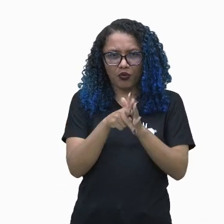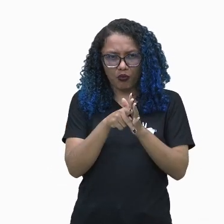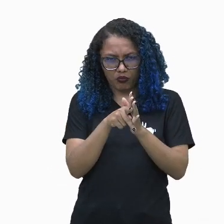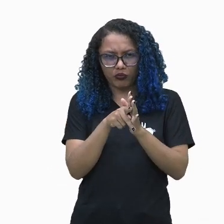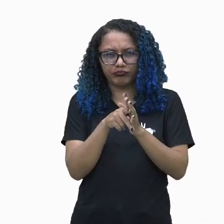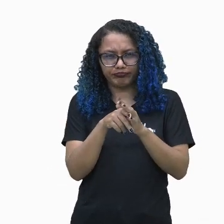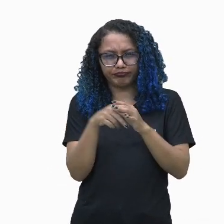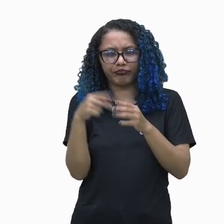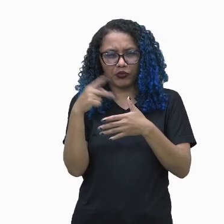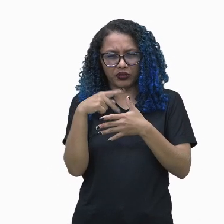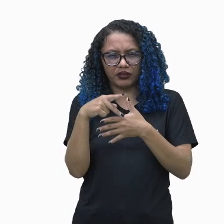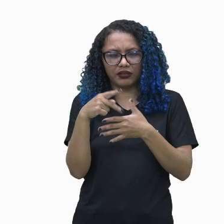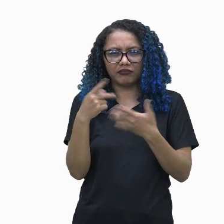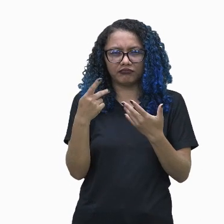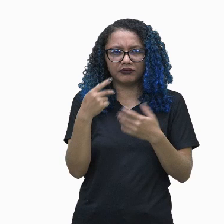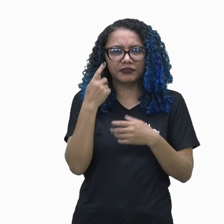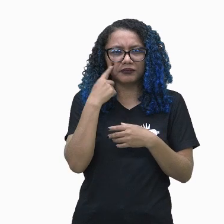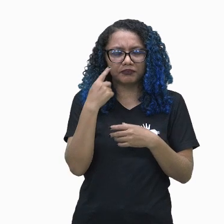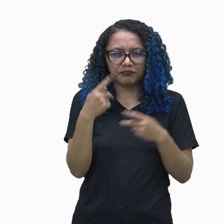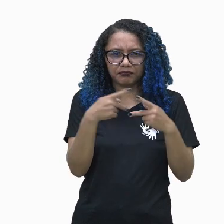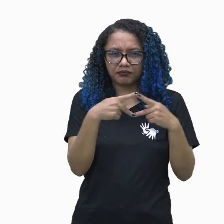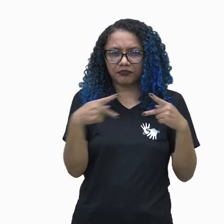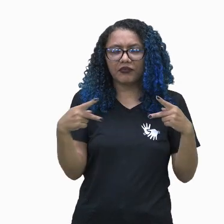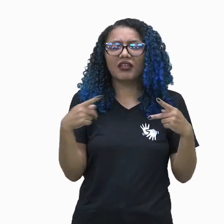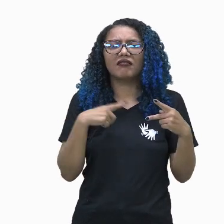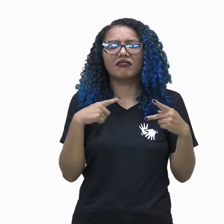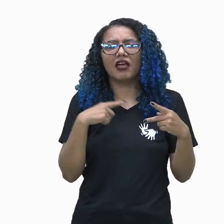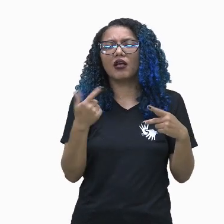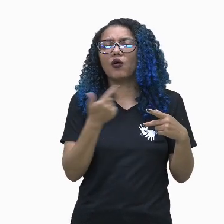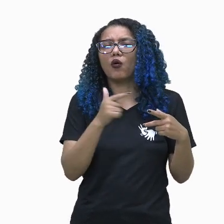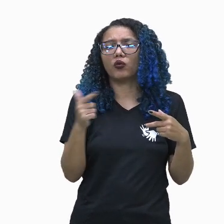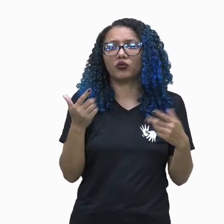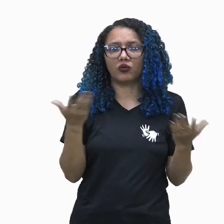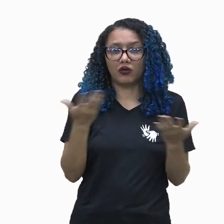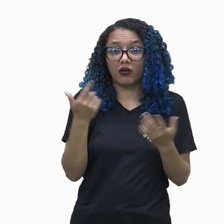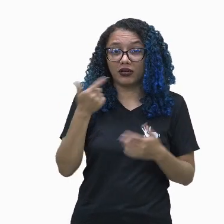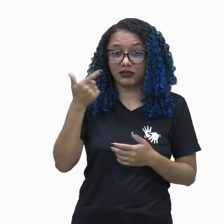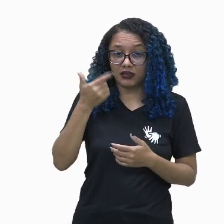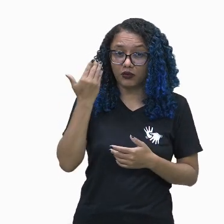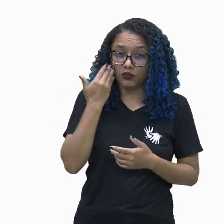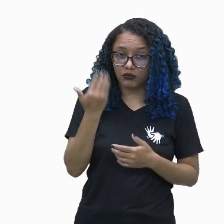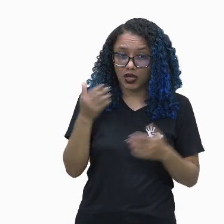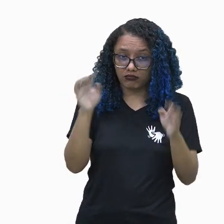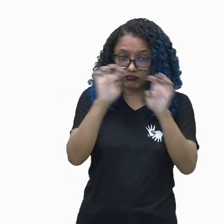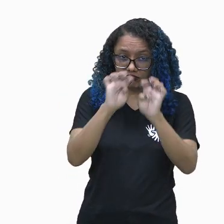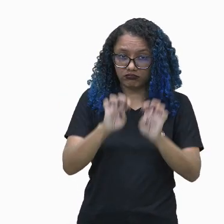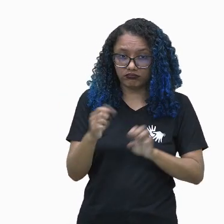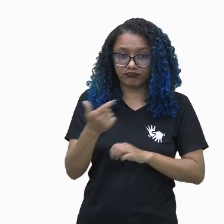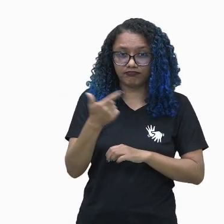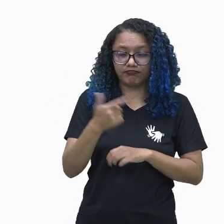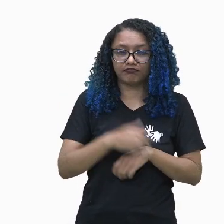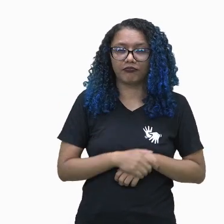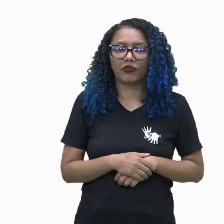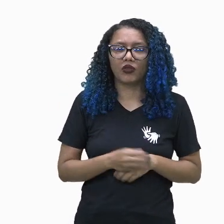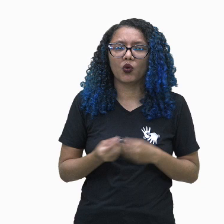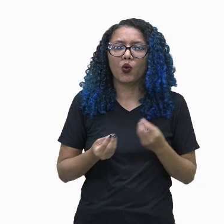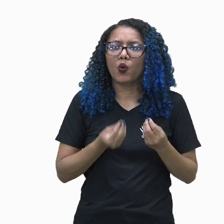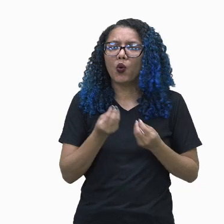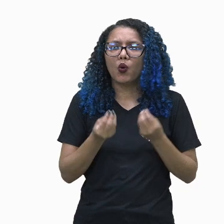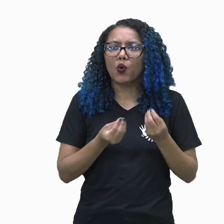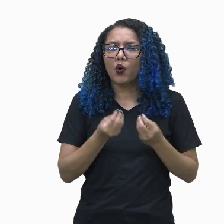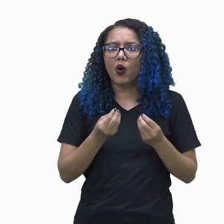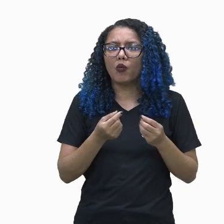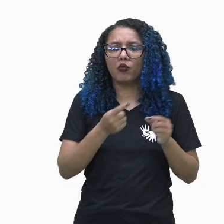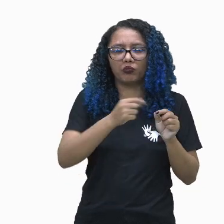né, que é a estrutura secundária. Né? Essa estrutura secundária, né, são padrões de dobramento no local da